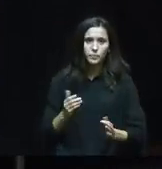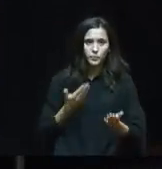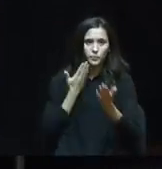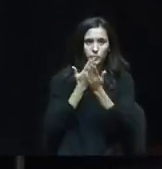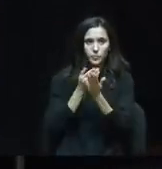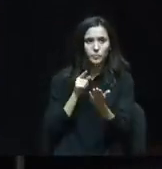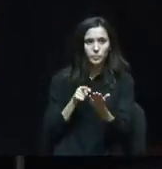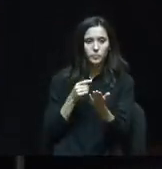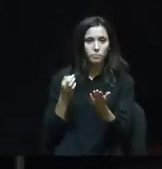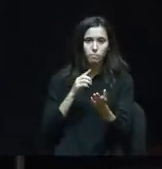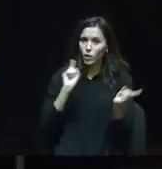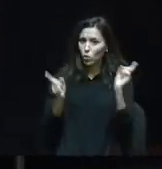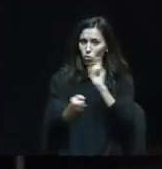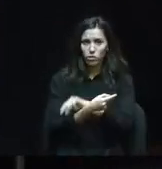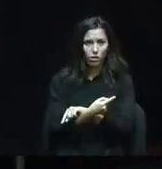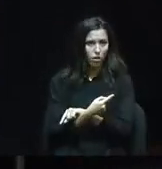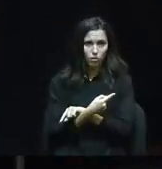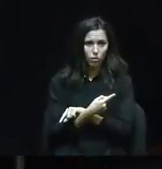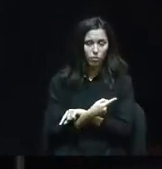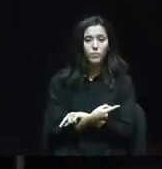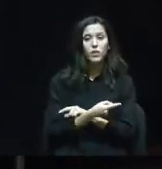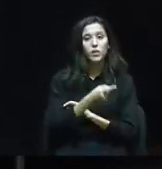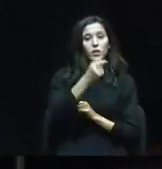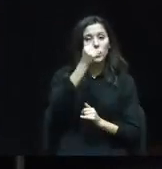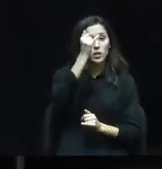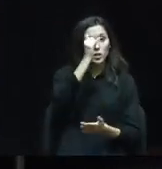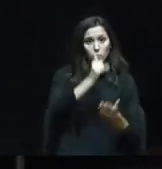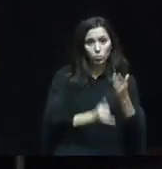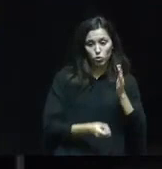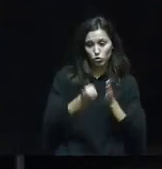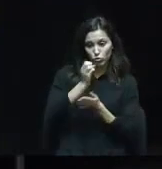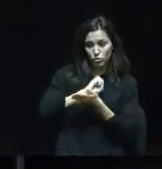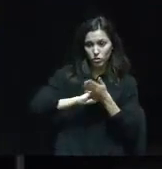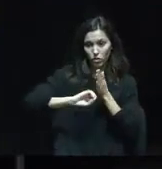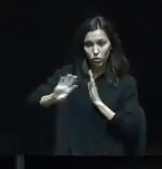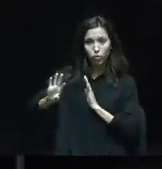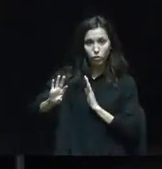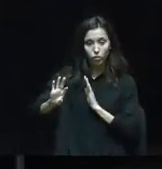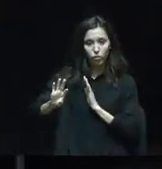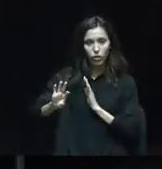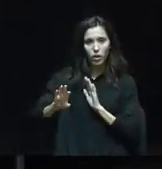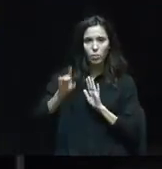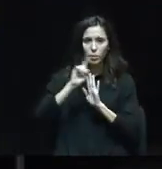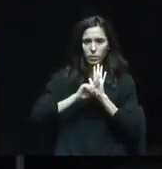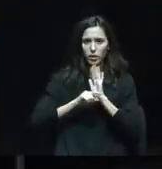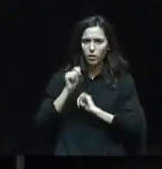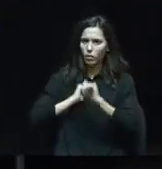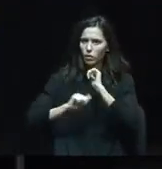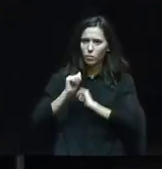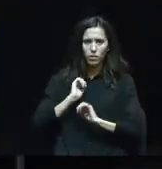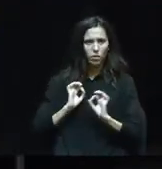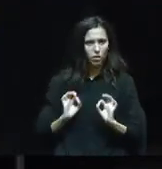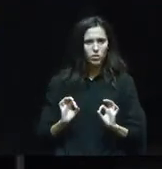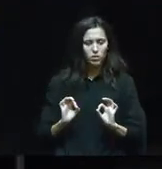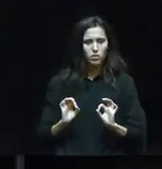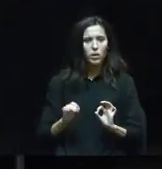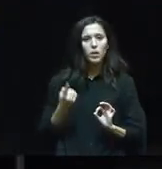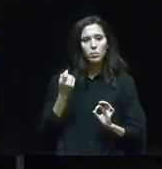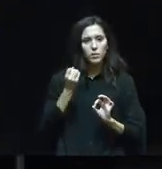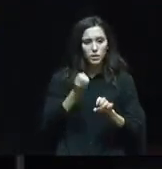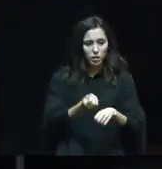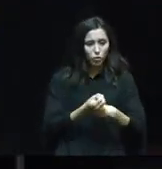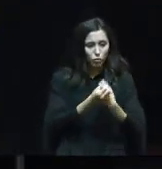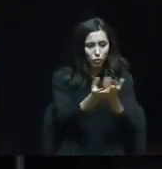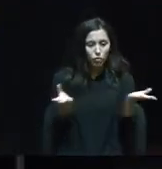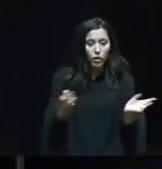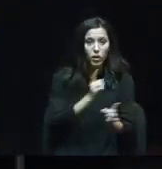proposta representa o oposto. Devolver uma parte de um imposto que é progressivo é, por definição, uma medida regressiva. Temos de devolver às pessoas